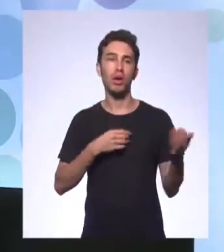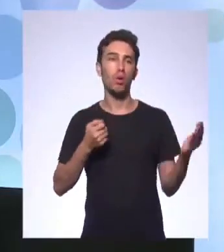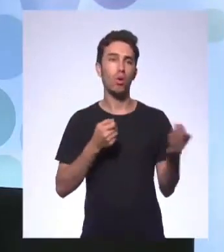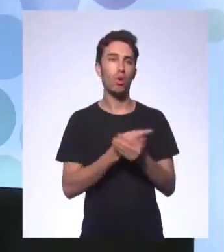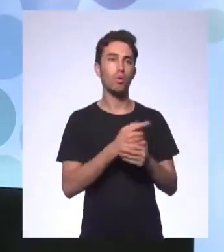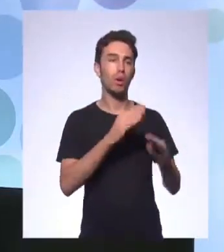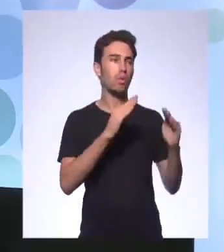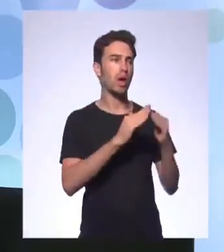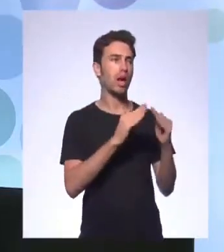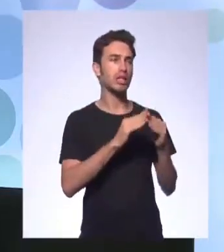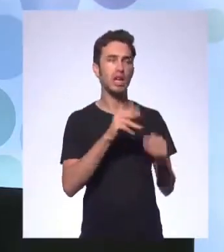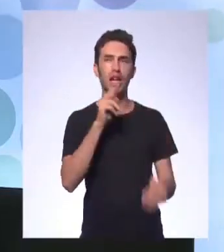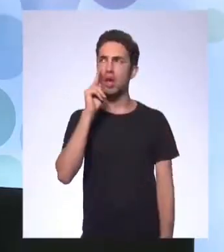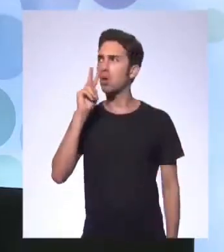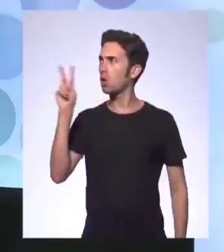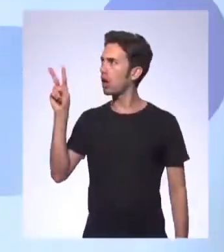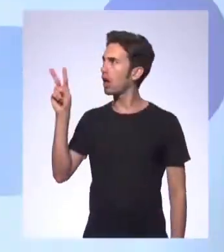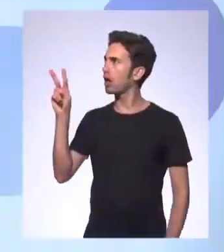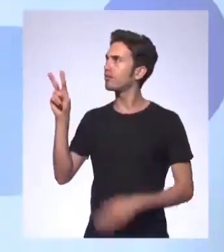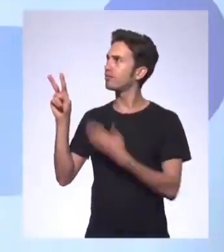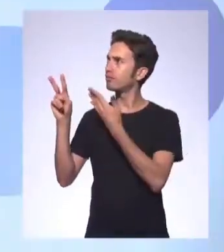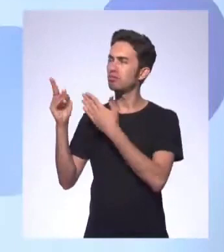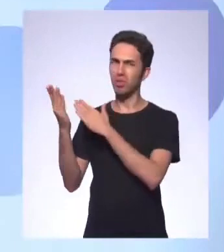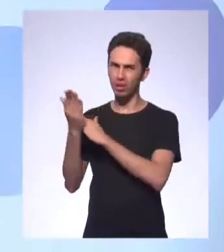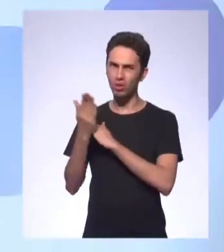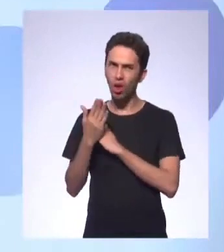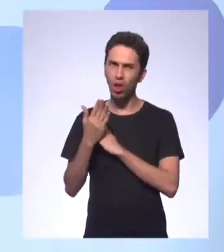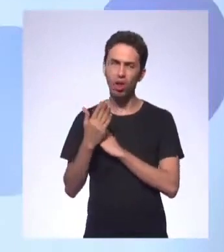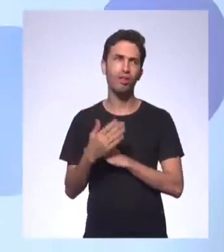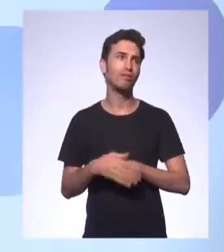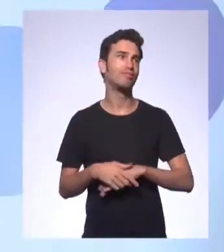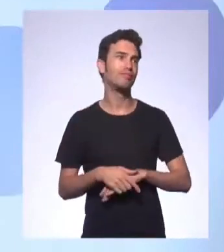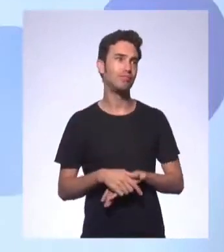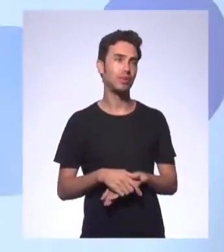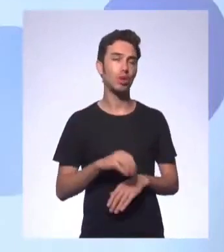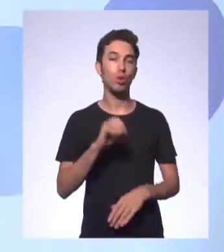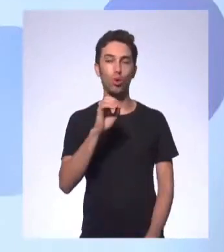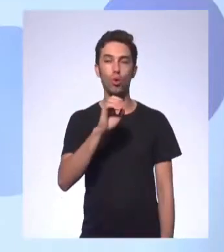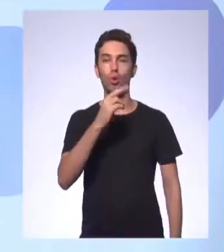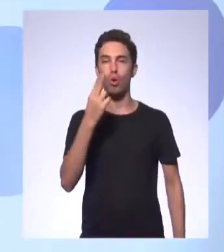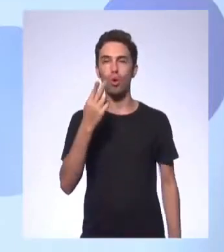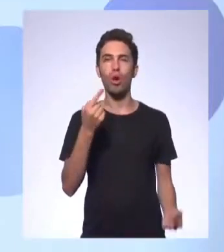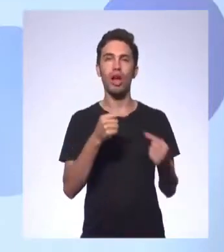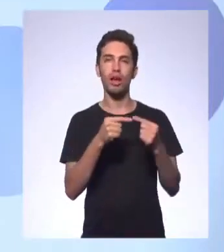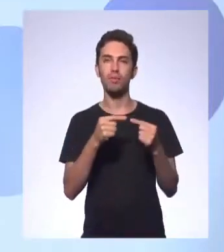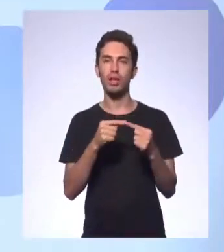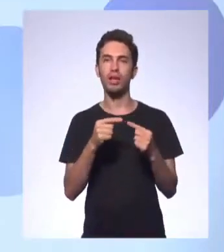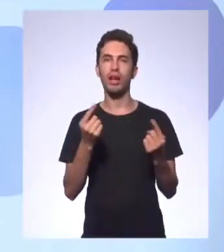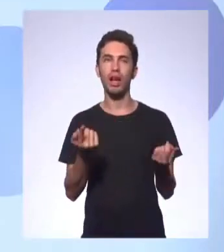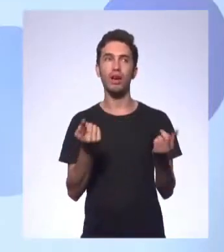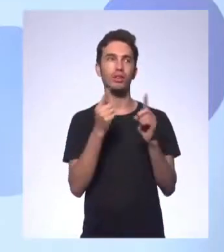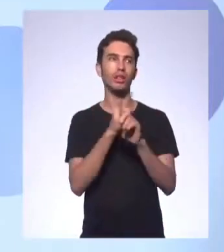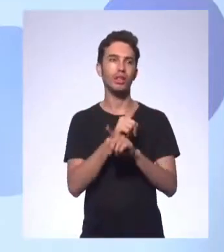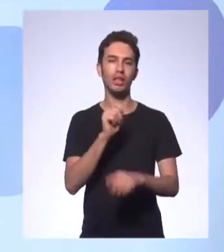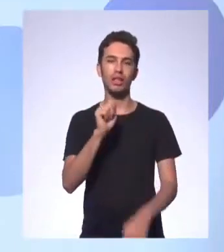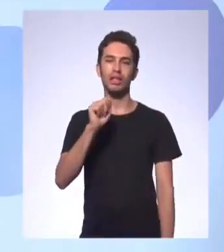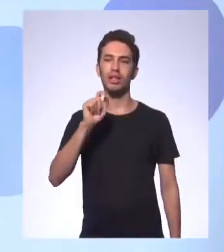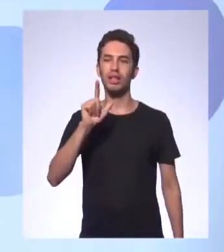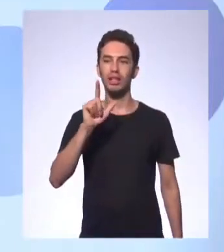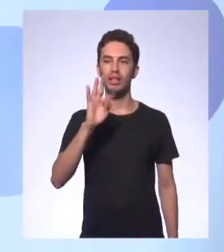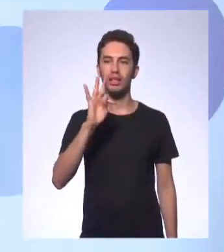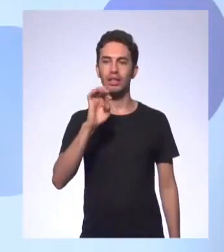eu não preciso me preocupar. Eles colocaram aqui que o ou é a alternância, né? Sim. Alternativa,